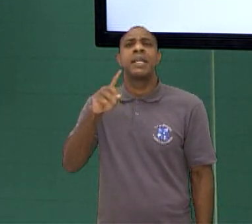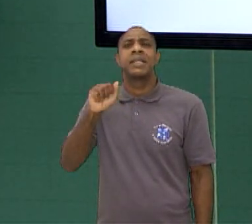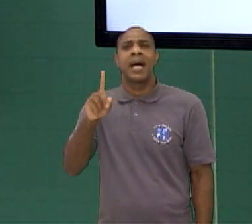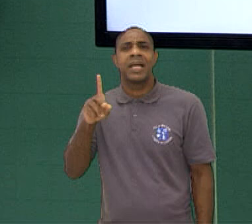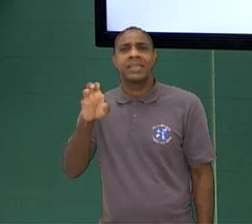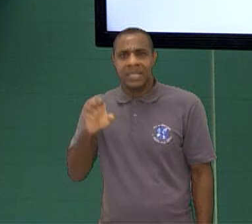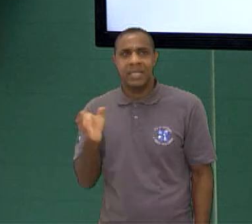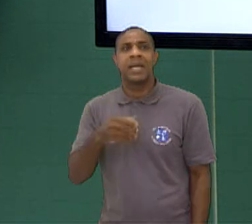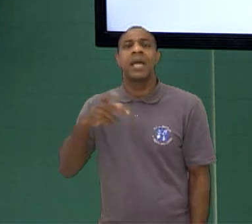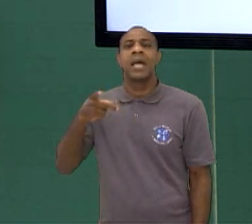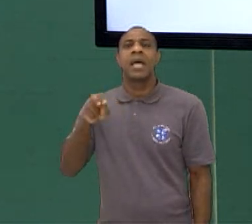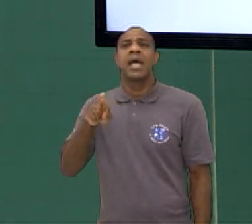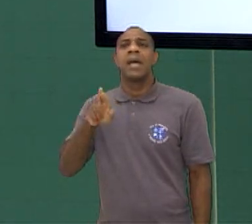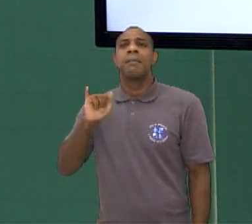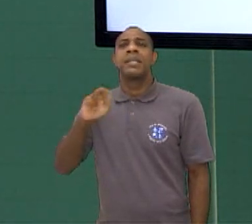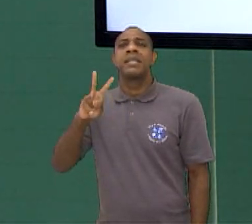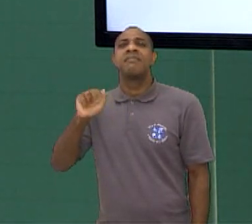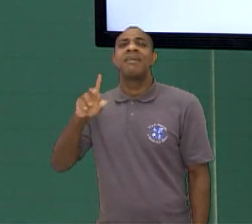É quando